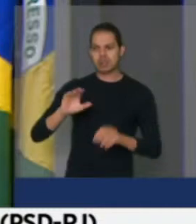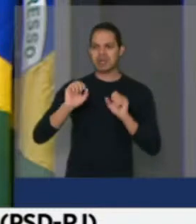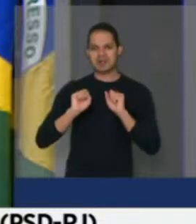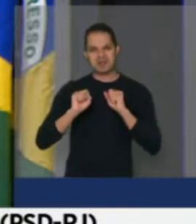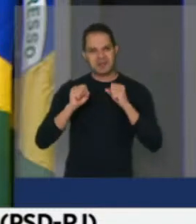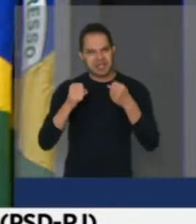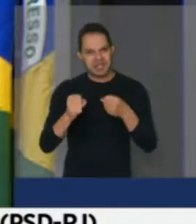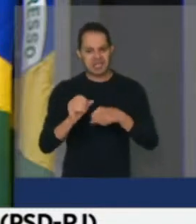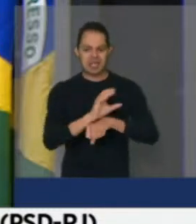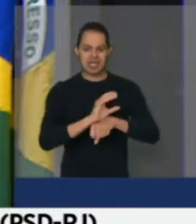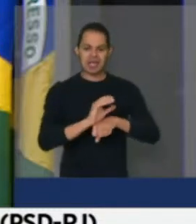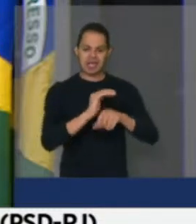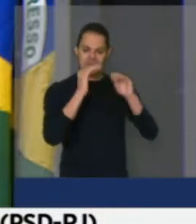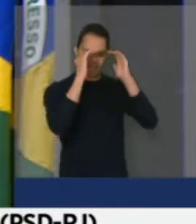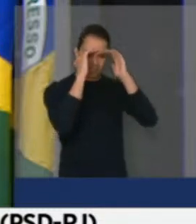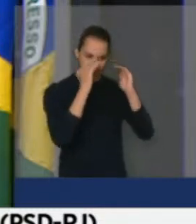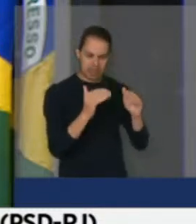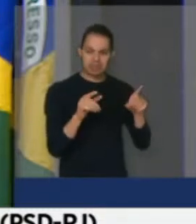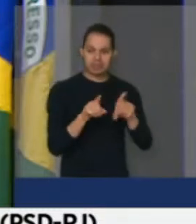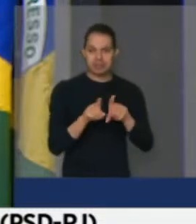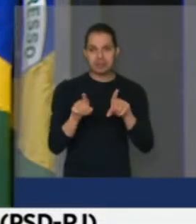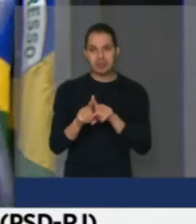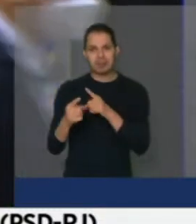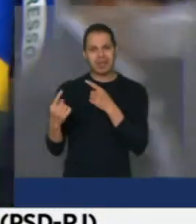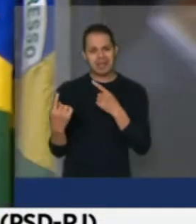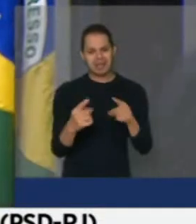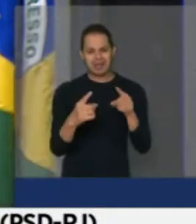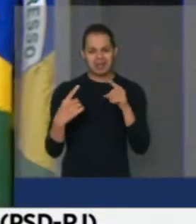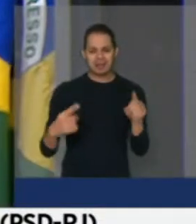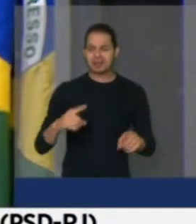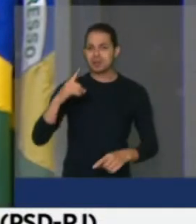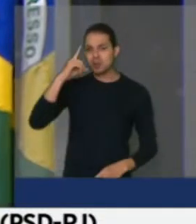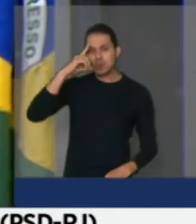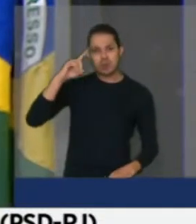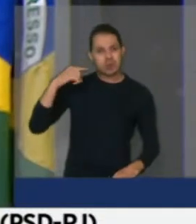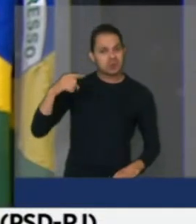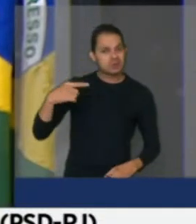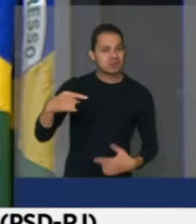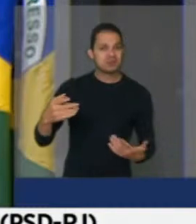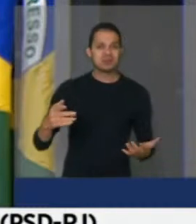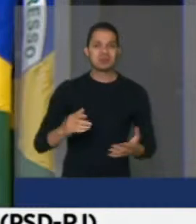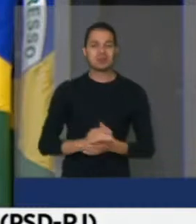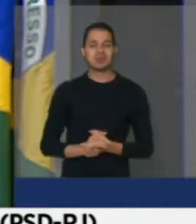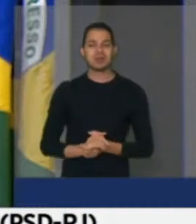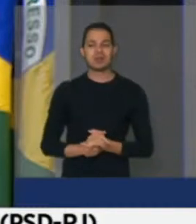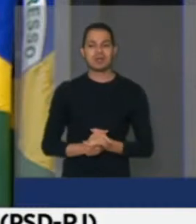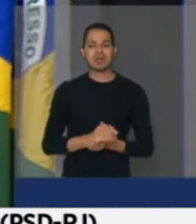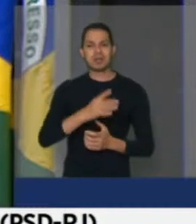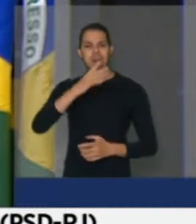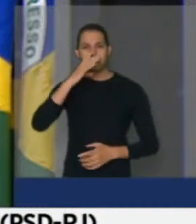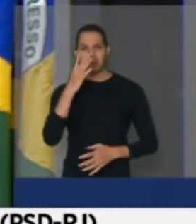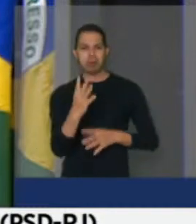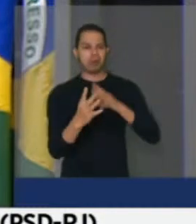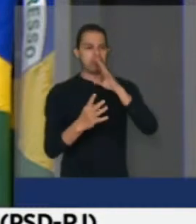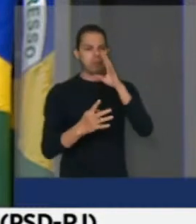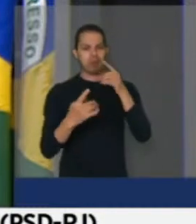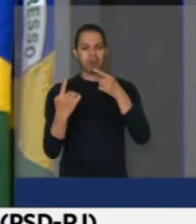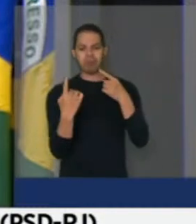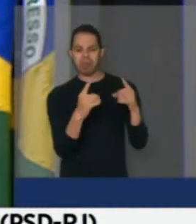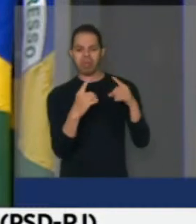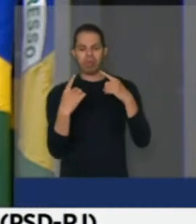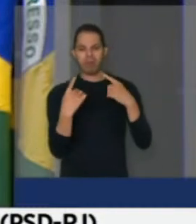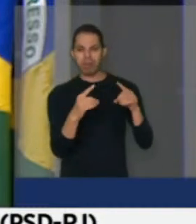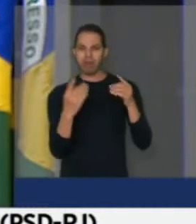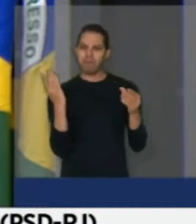a Constituição, como também são atacados todos os dias, são criticados, são